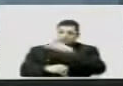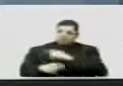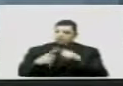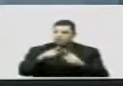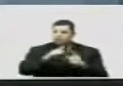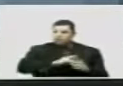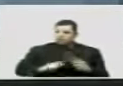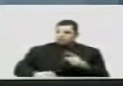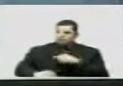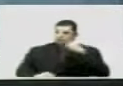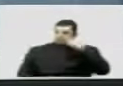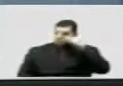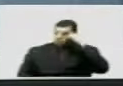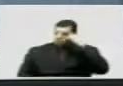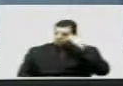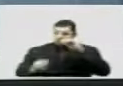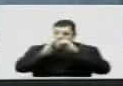gosto. O governador devia ter vergonha de anunciar isso.